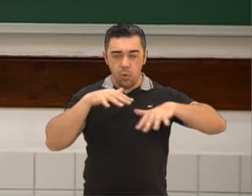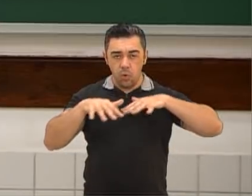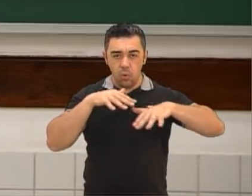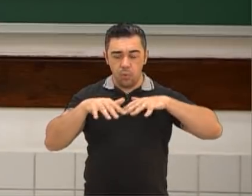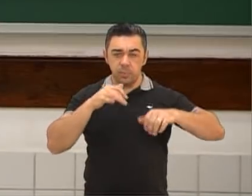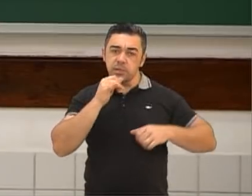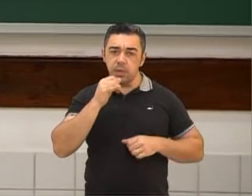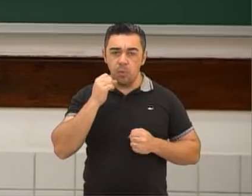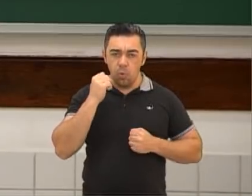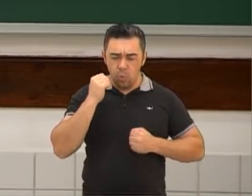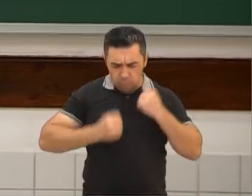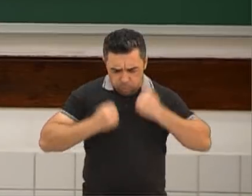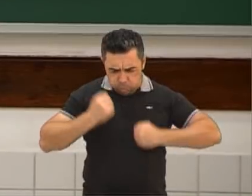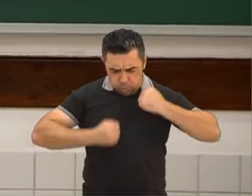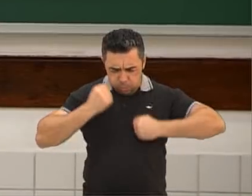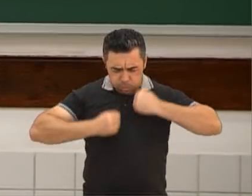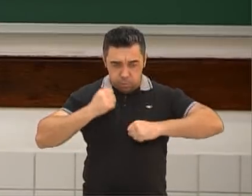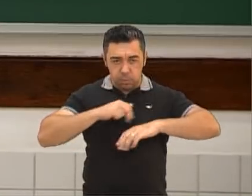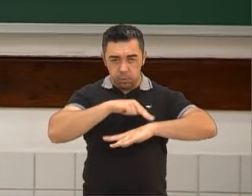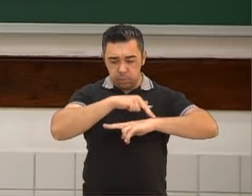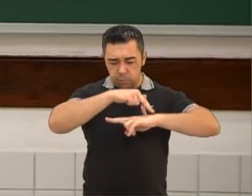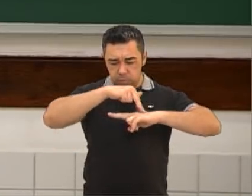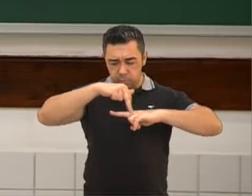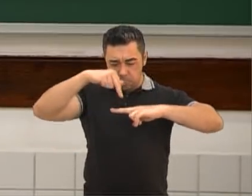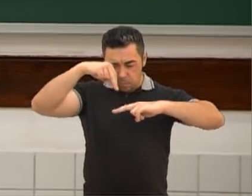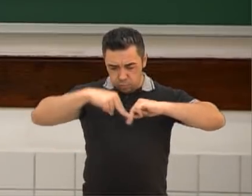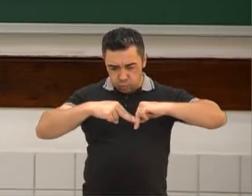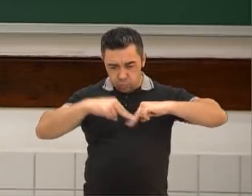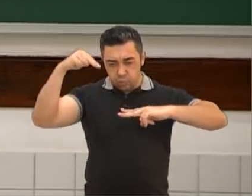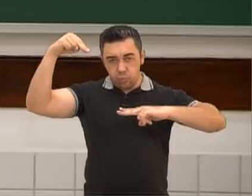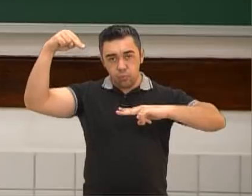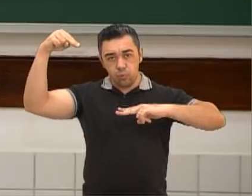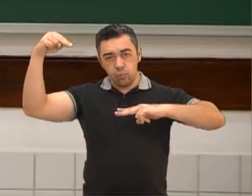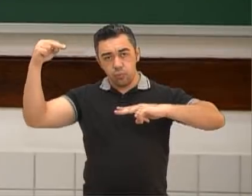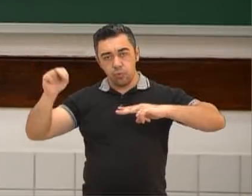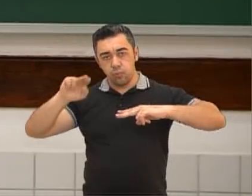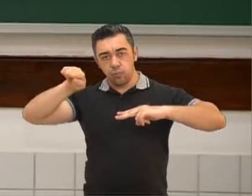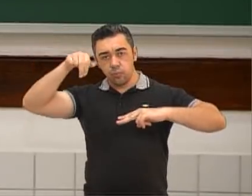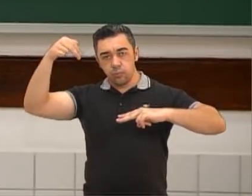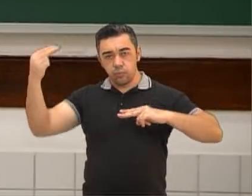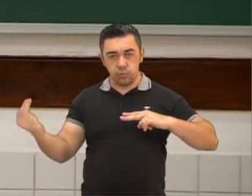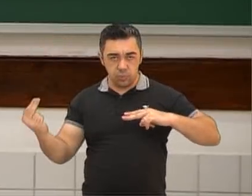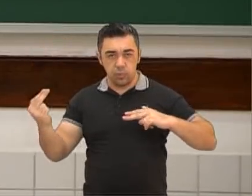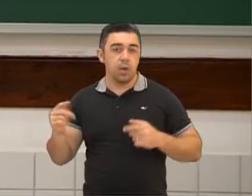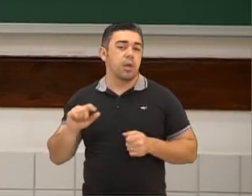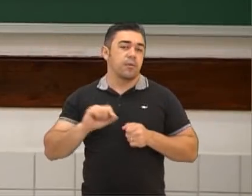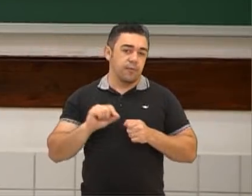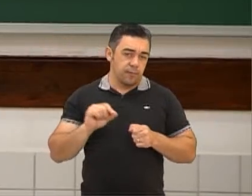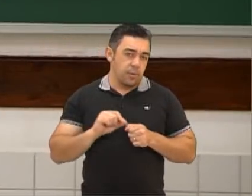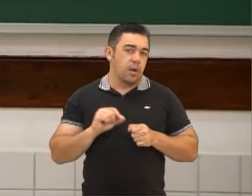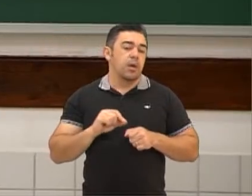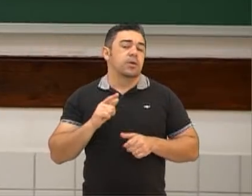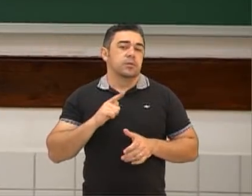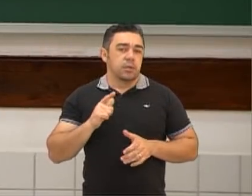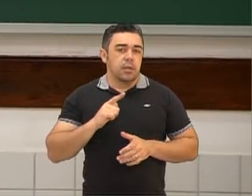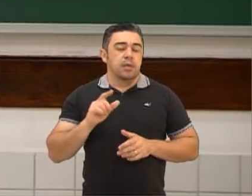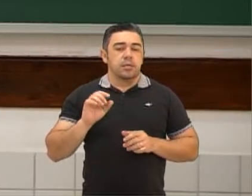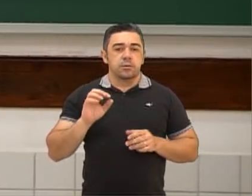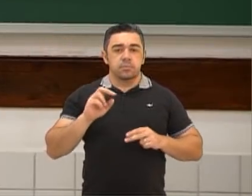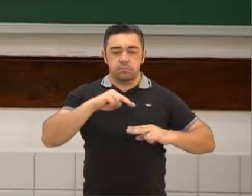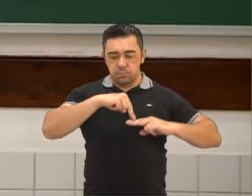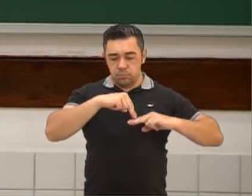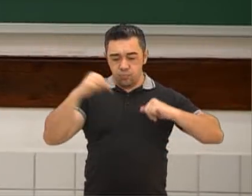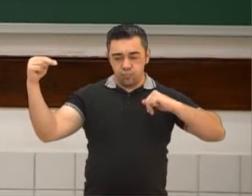fazer uma apresentação usando o trampolim. Então, ele vai executar uma série de